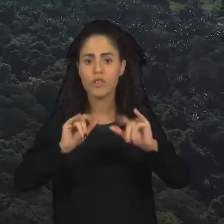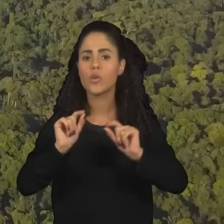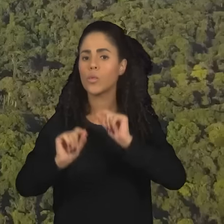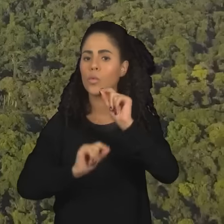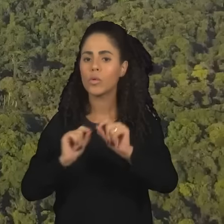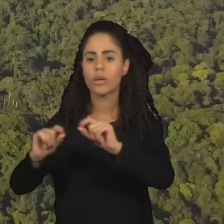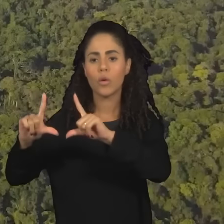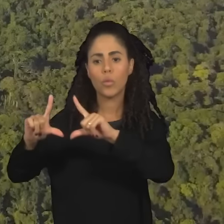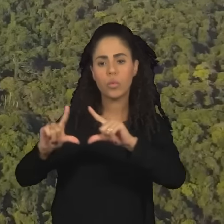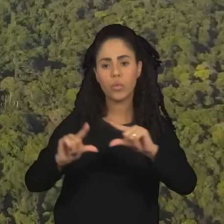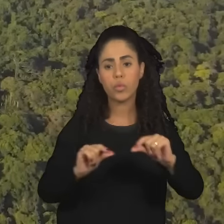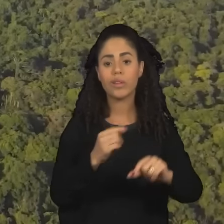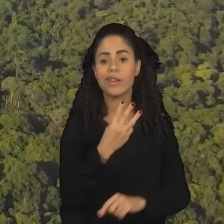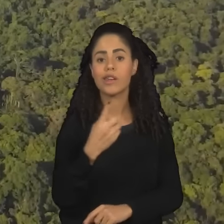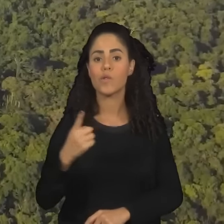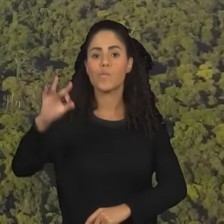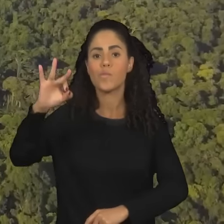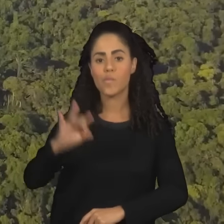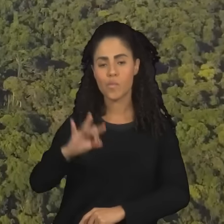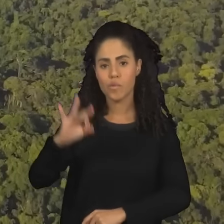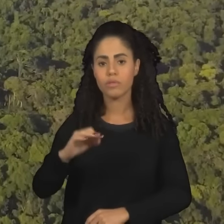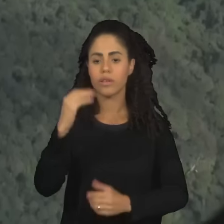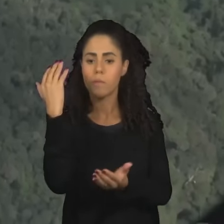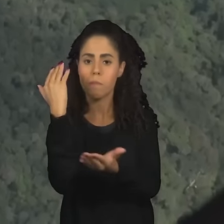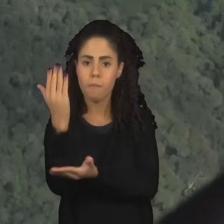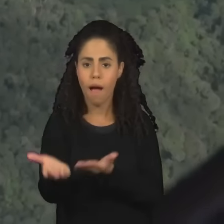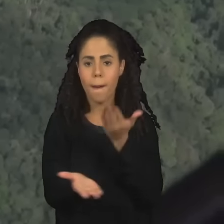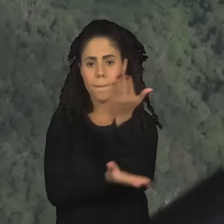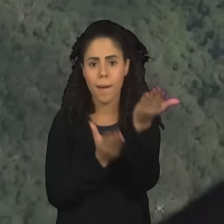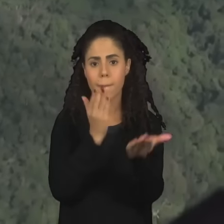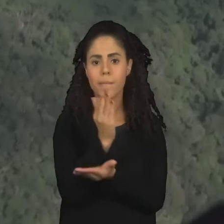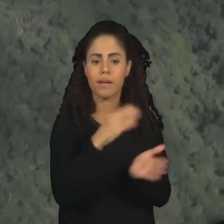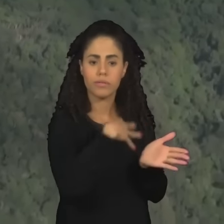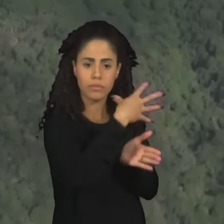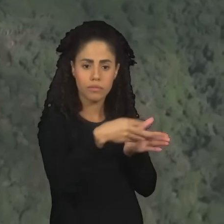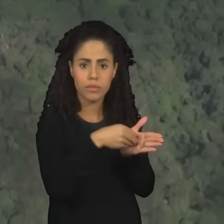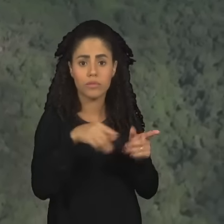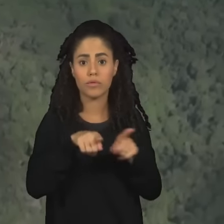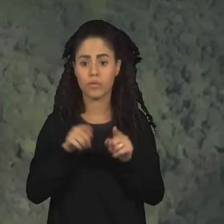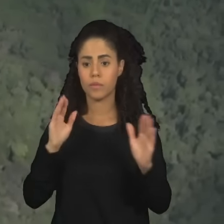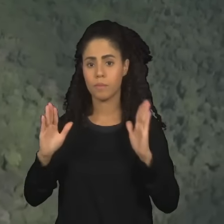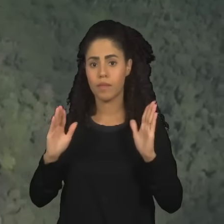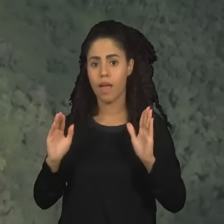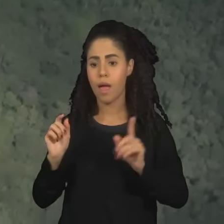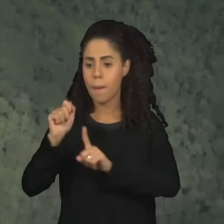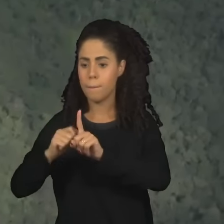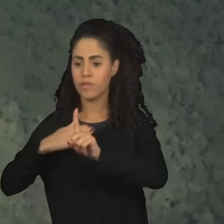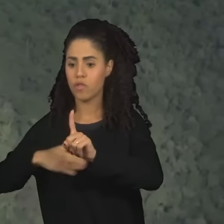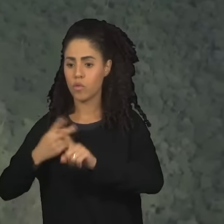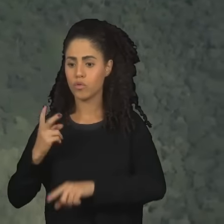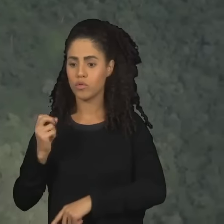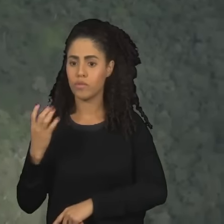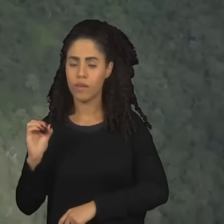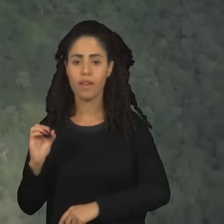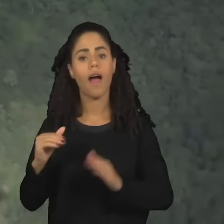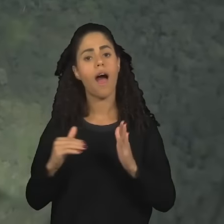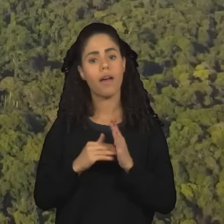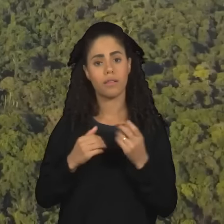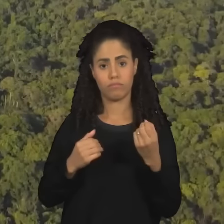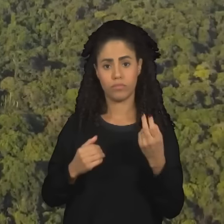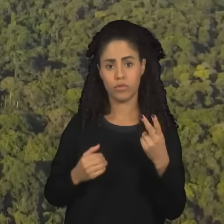redução de 31% na taxa de desmatamento na Amazônia, entre agosto de 2023 a julho deste